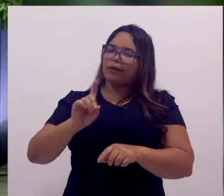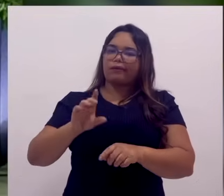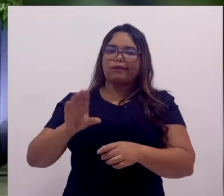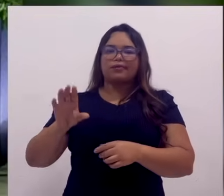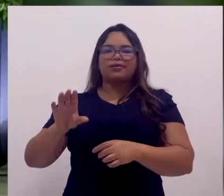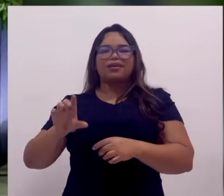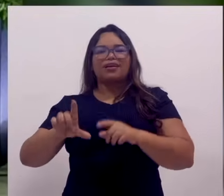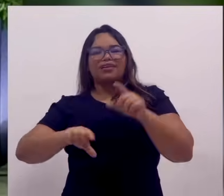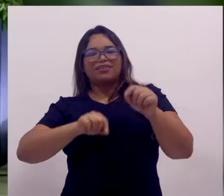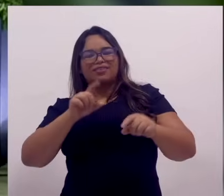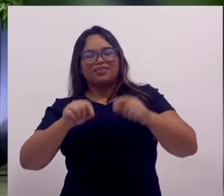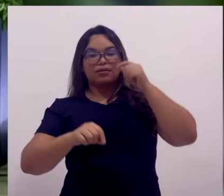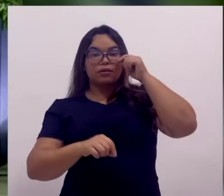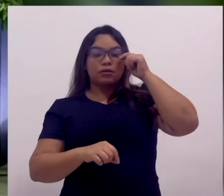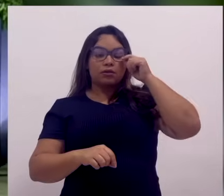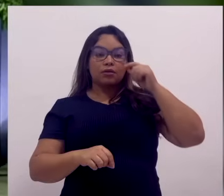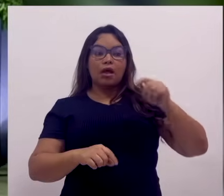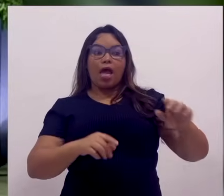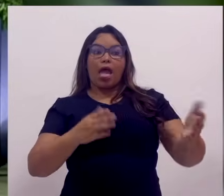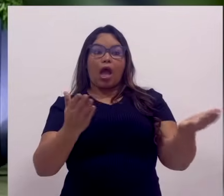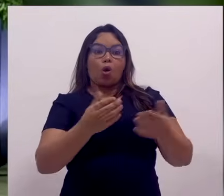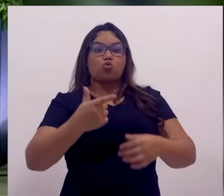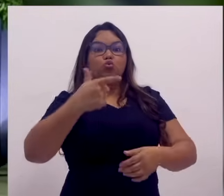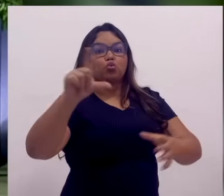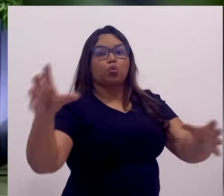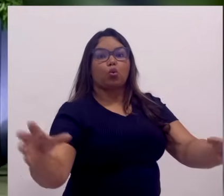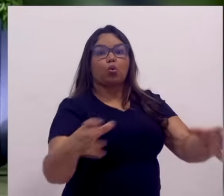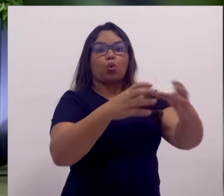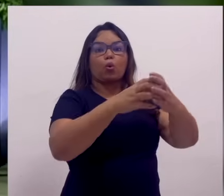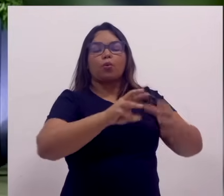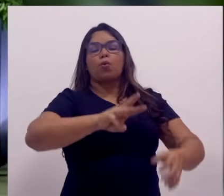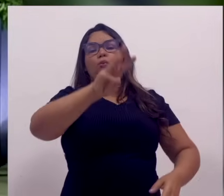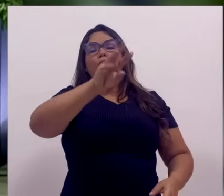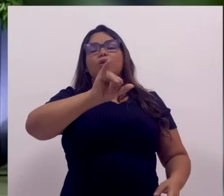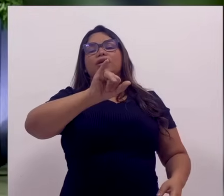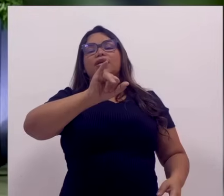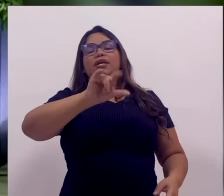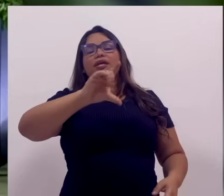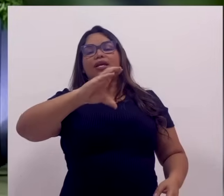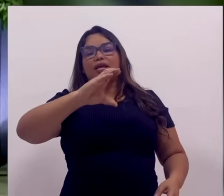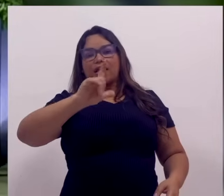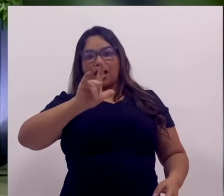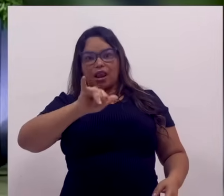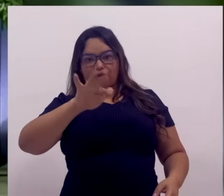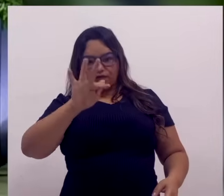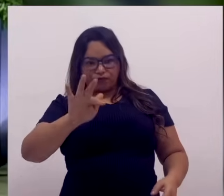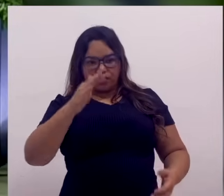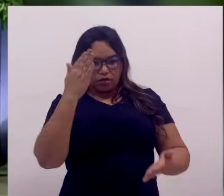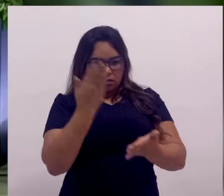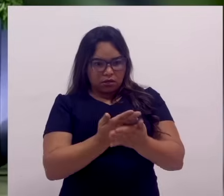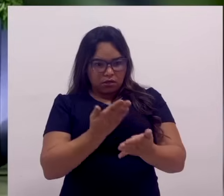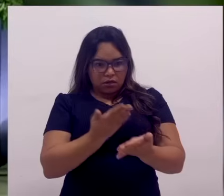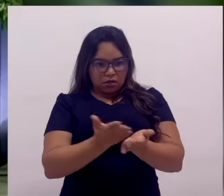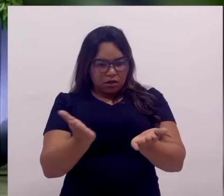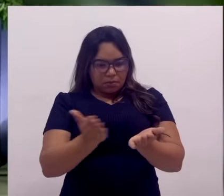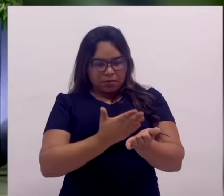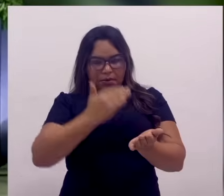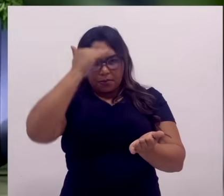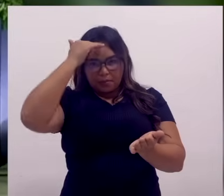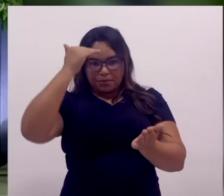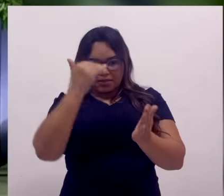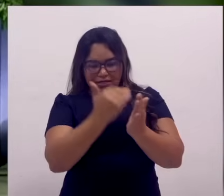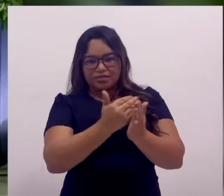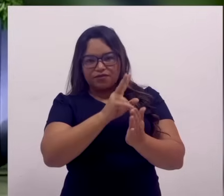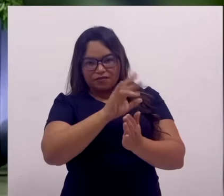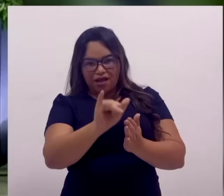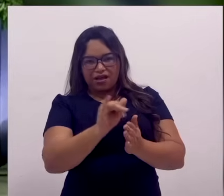caminho." E então vem os que seguem Wycliffe e dizem: "Encontramos algo fantástico aqui na Bíblia. Como protestantes, vamos fazer